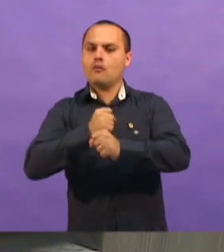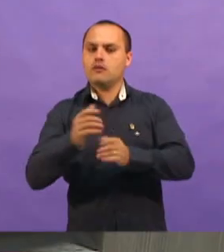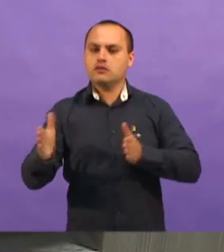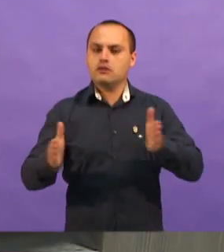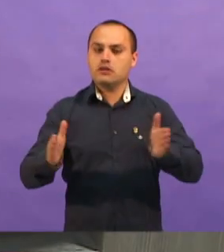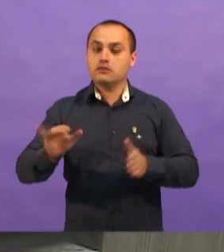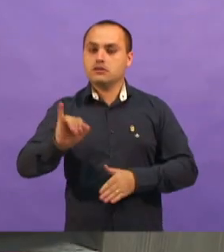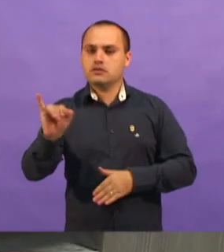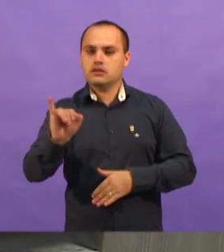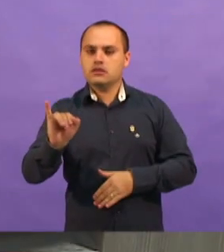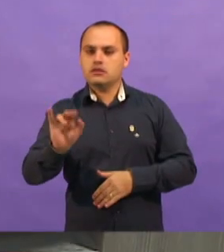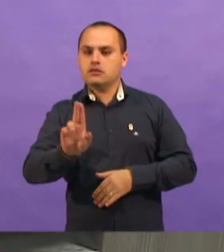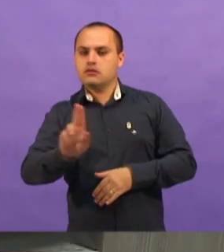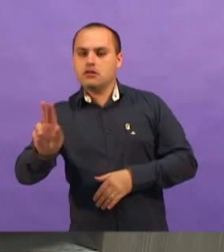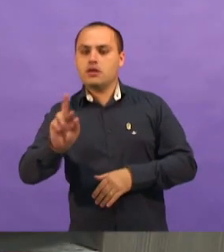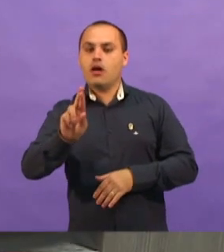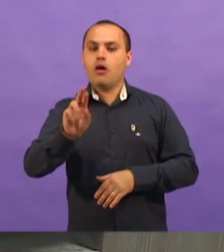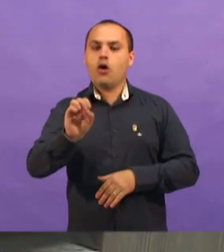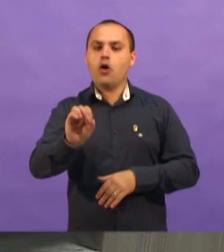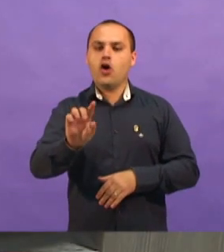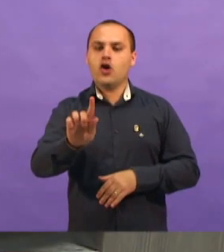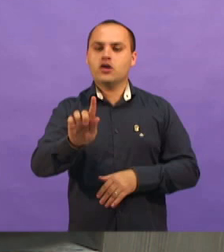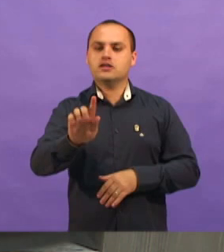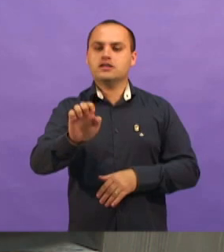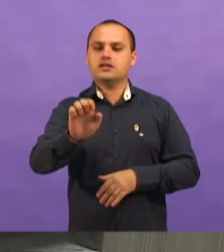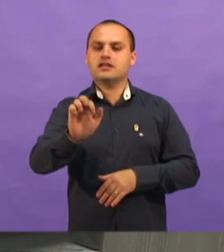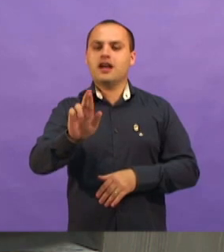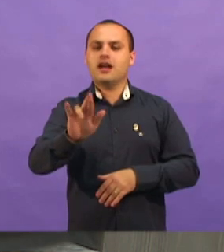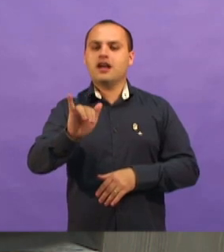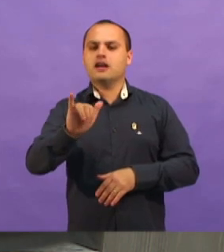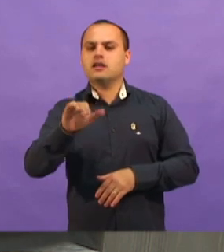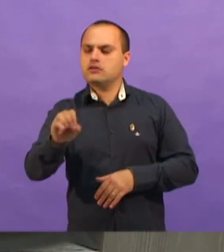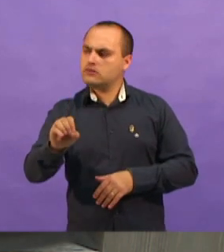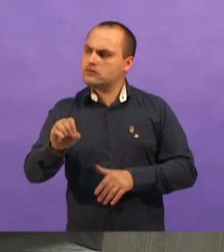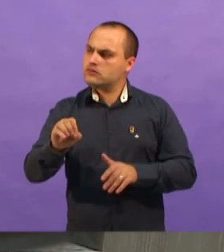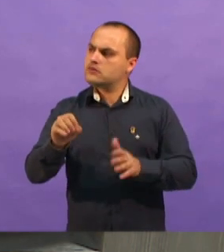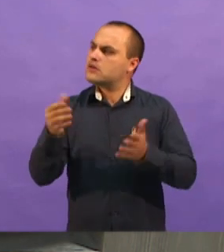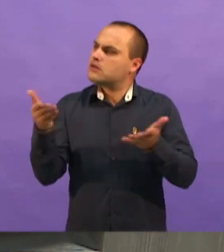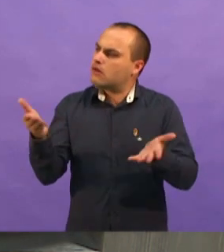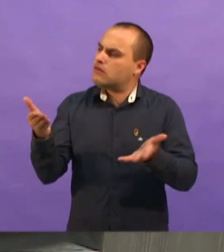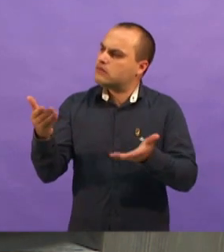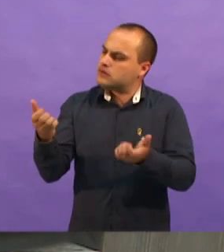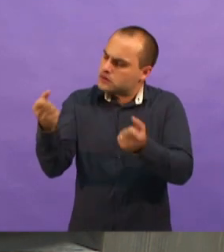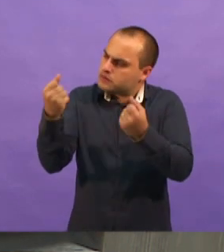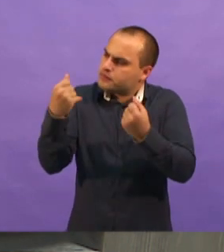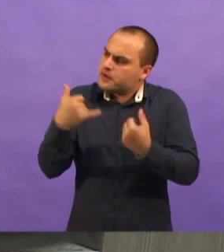conta pra gente o que traz a edição 2017 do Anuário de Itajaí.